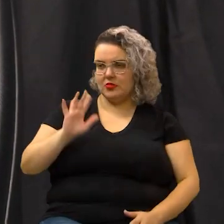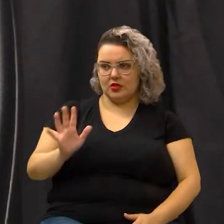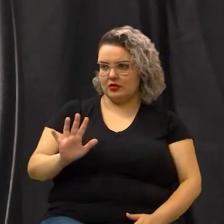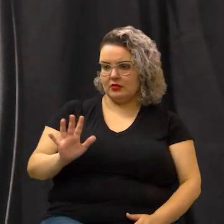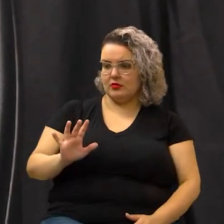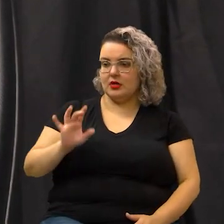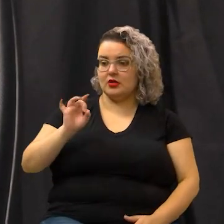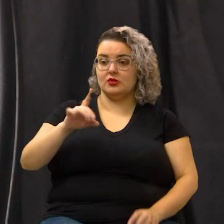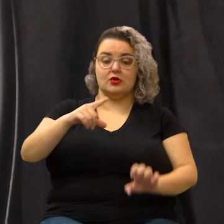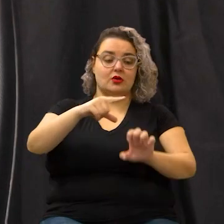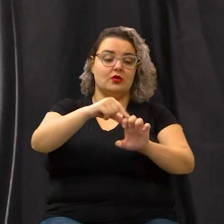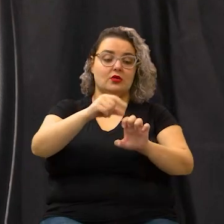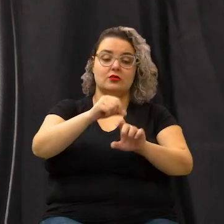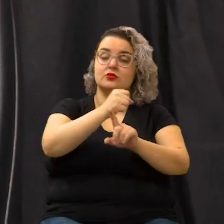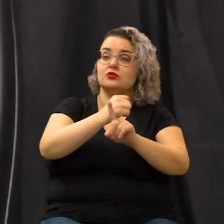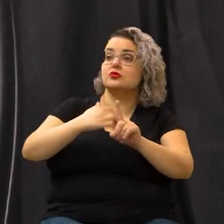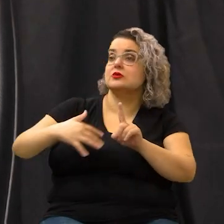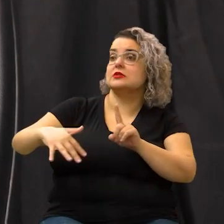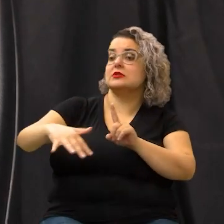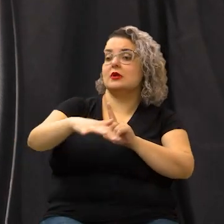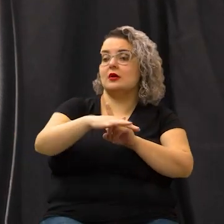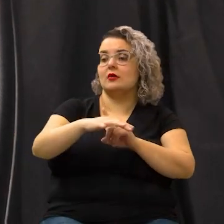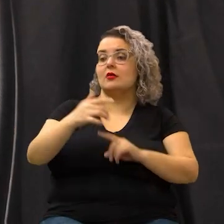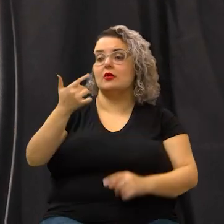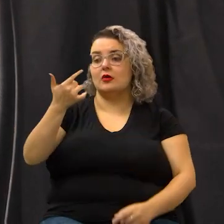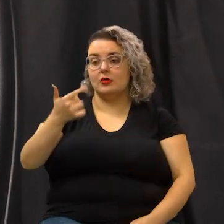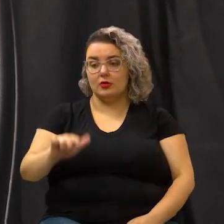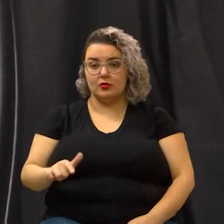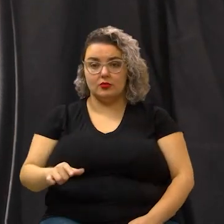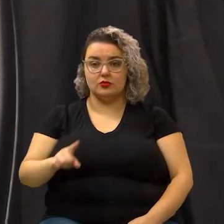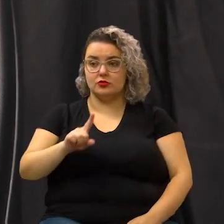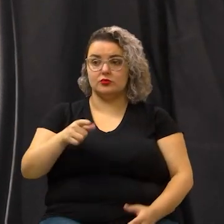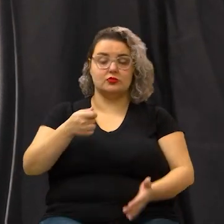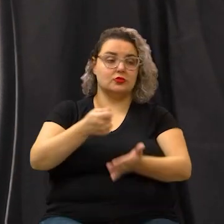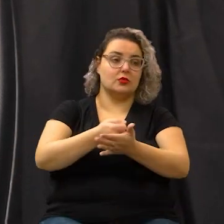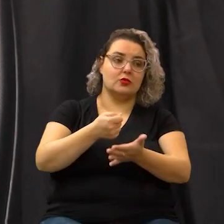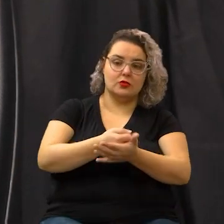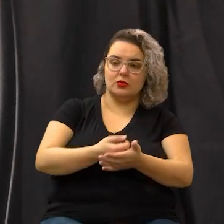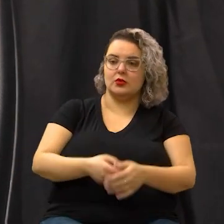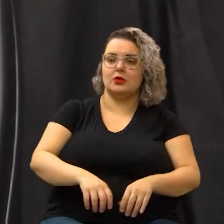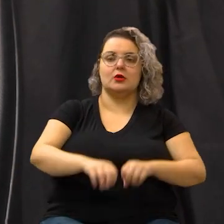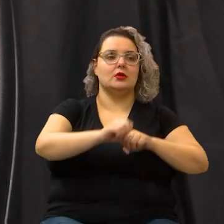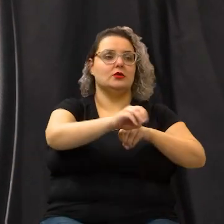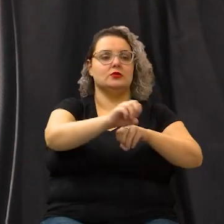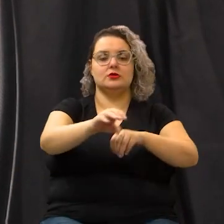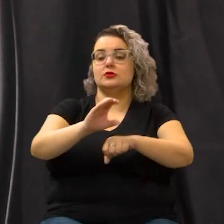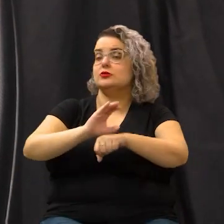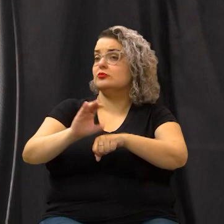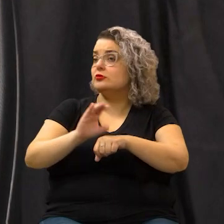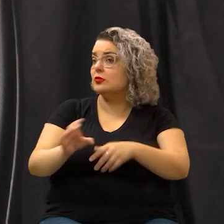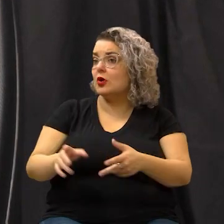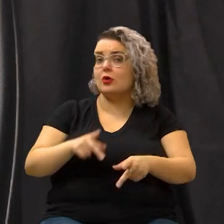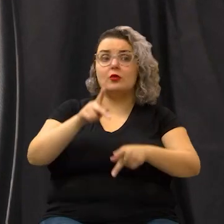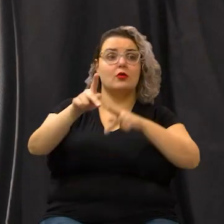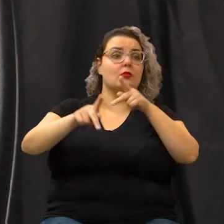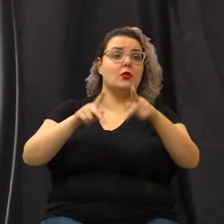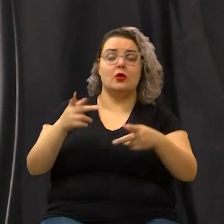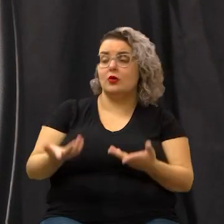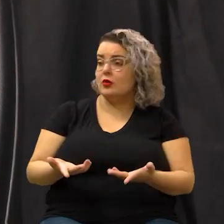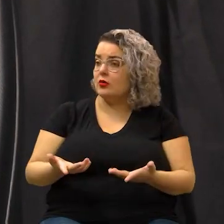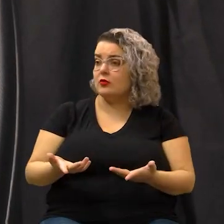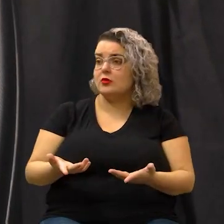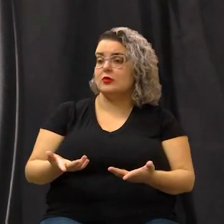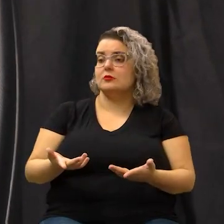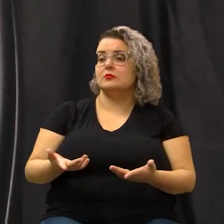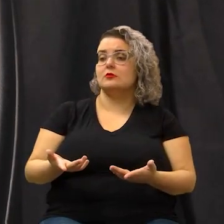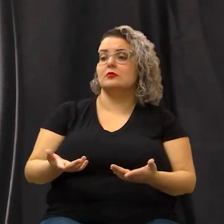esse, naquele momento, ser vereador. Era ser um empreendedor social. Eu continuei sem obrigação, dando cursos na comunidade,